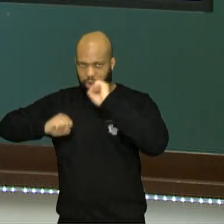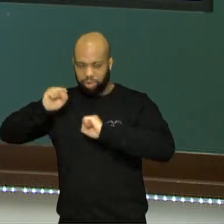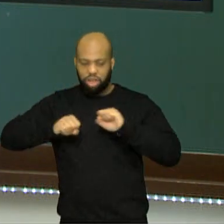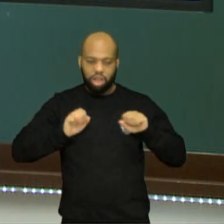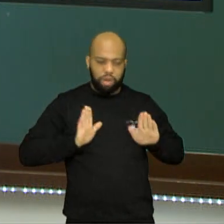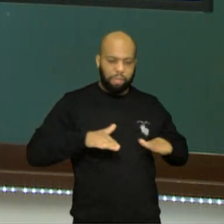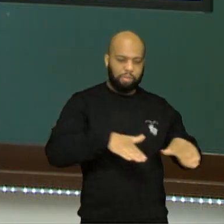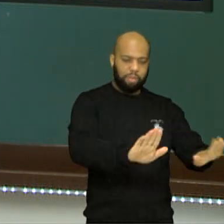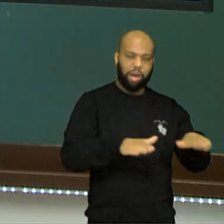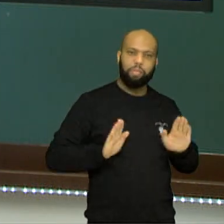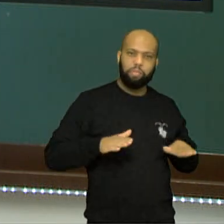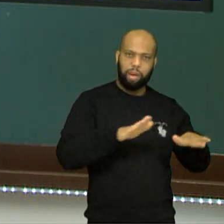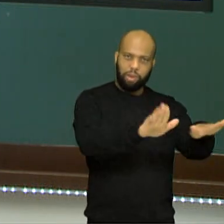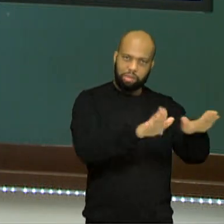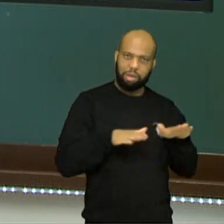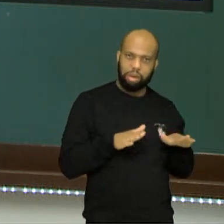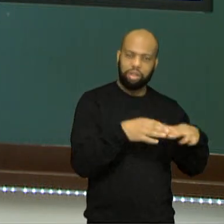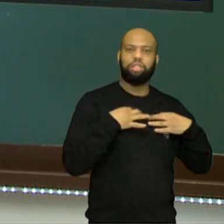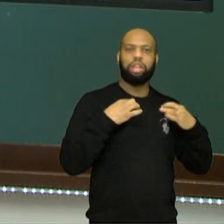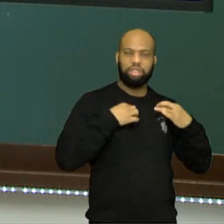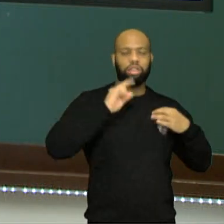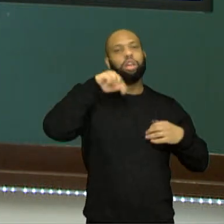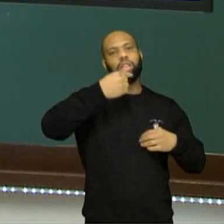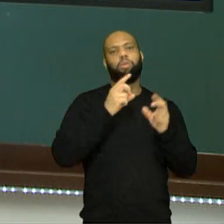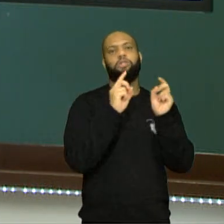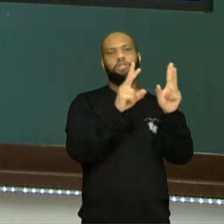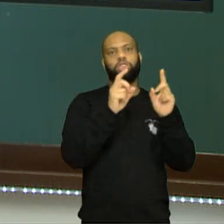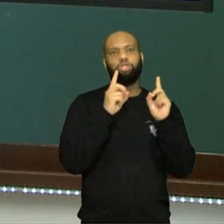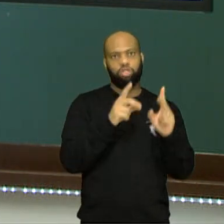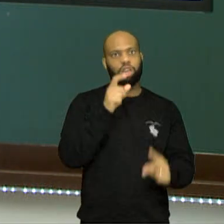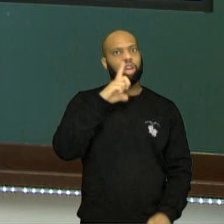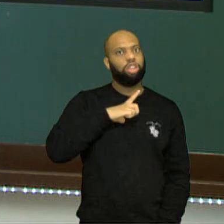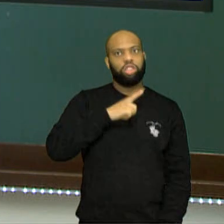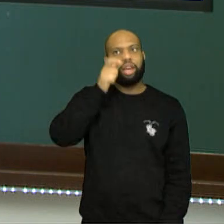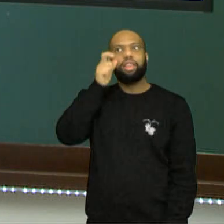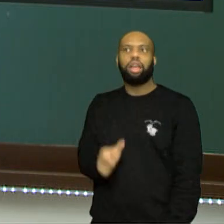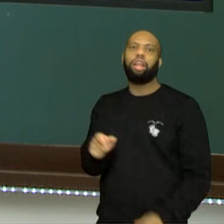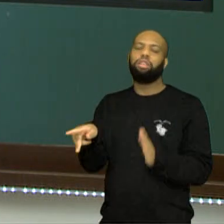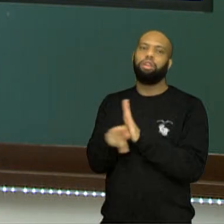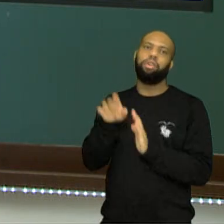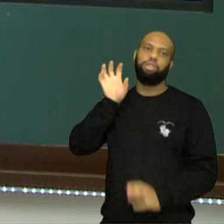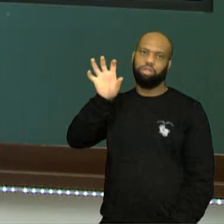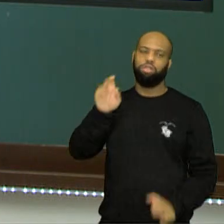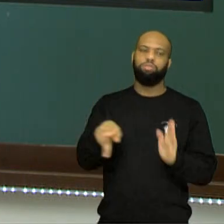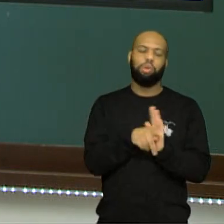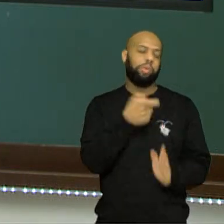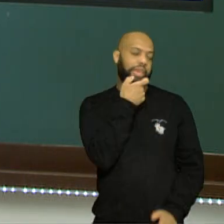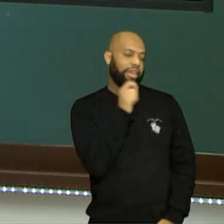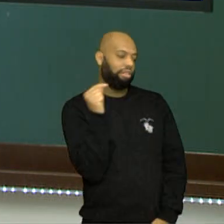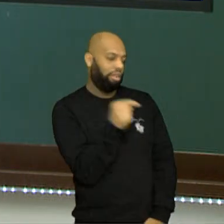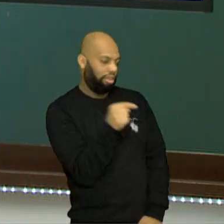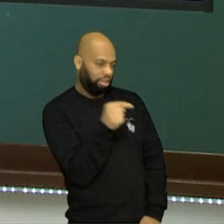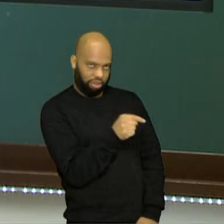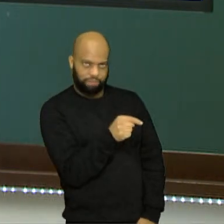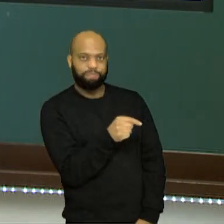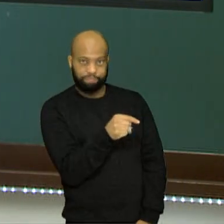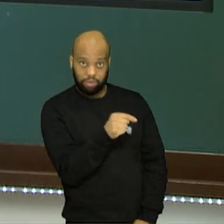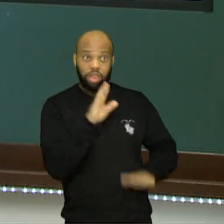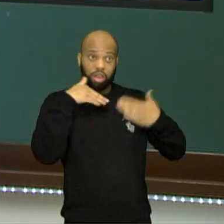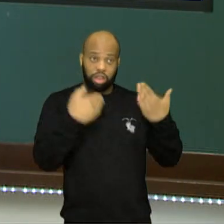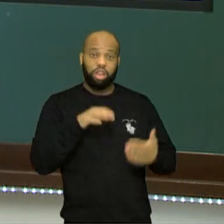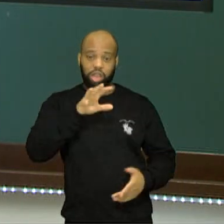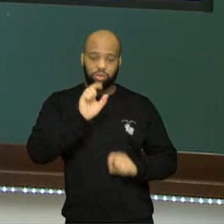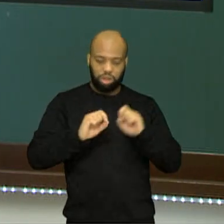tecido, ela sempre foi exportadora de tecido. Então interessava muito esta região para os ingleses, né? E esse